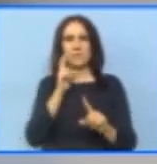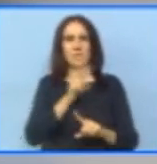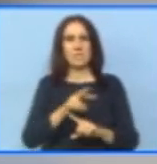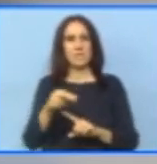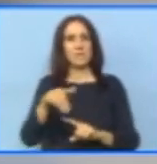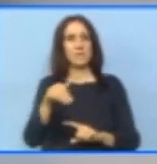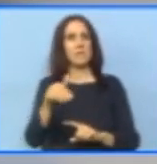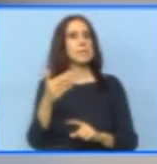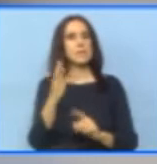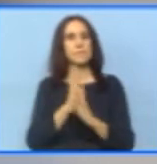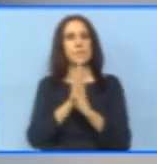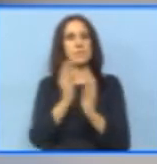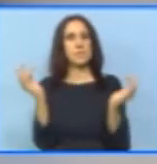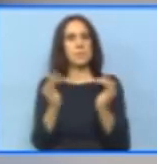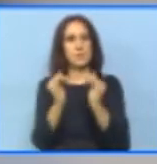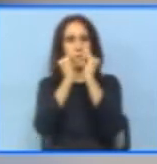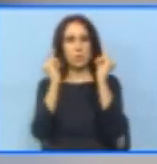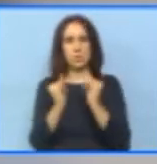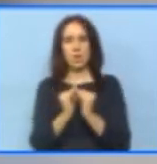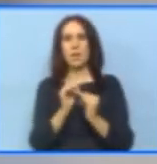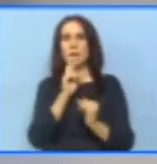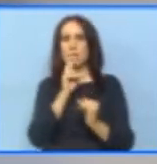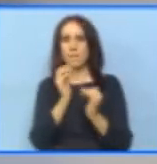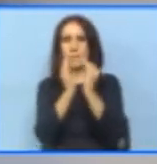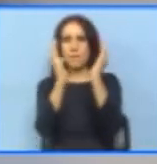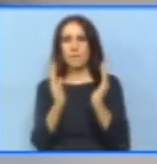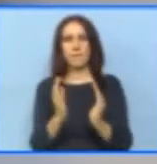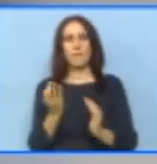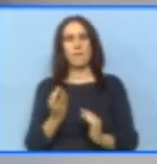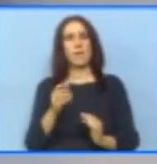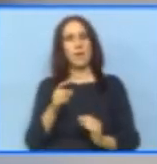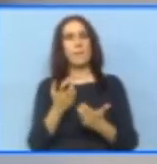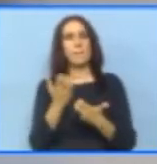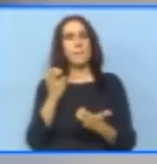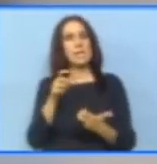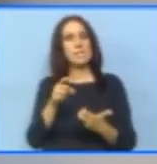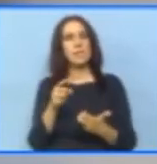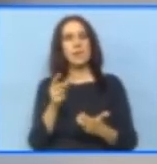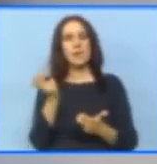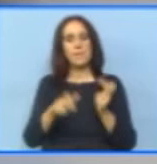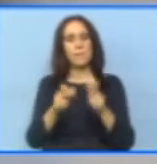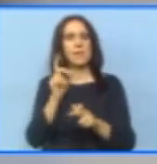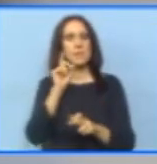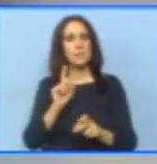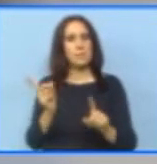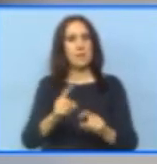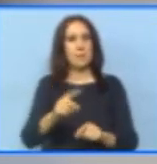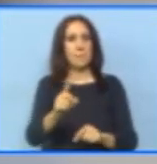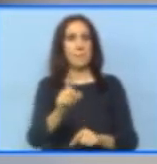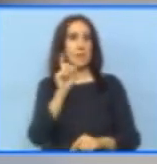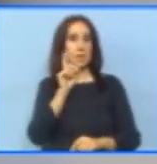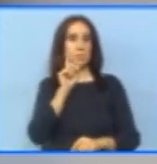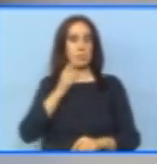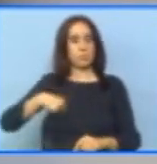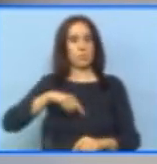que vamos fazer, nesta peregrinação internacional ao Santuário de Fátima, é de facto assinalar todas estas efemérides, que são datas importantes para a